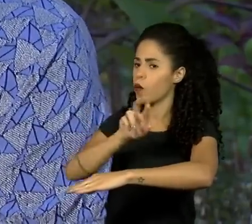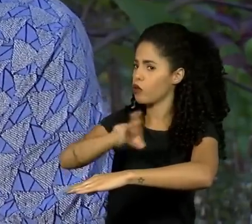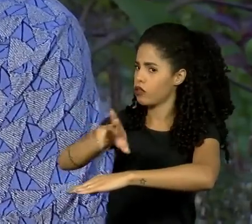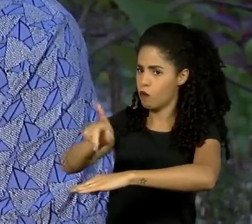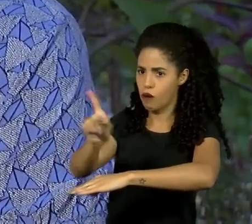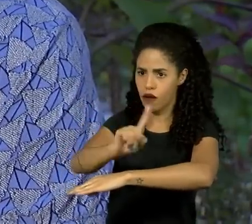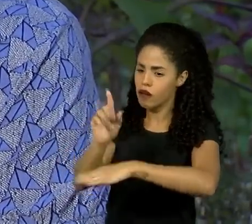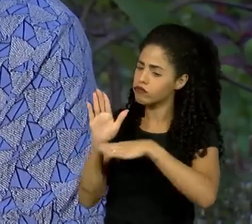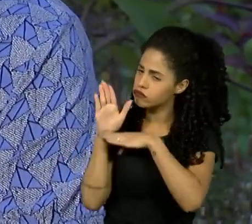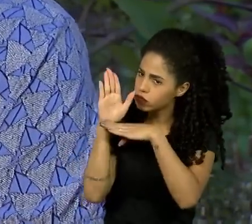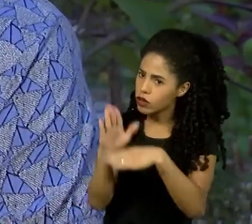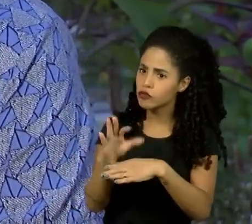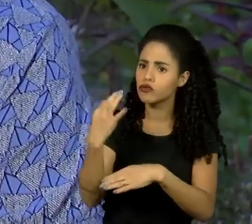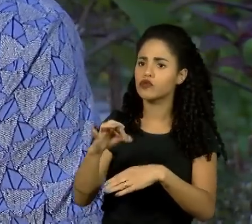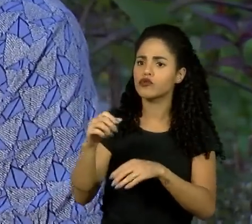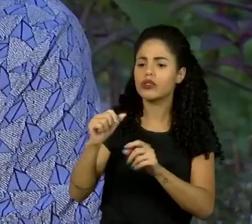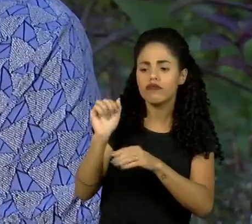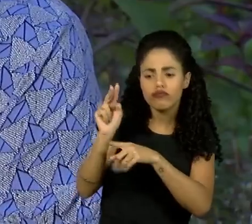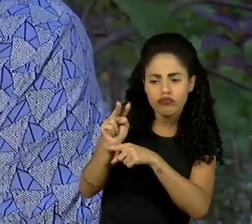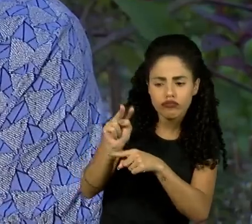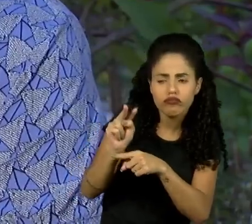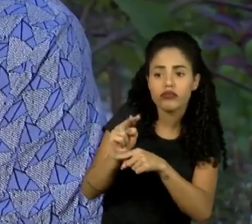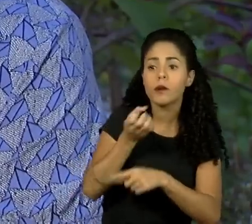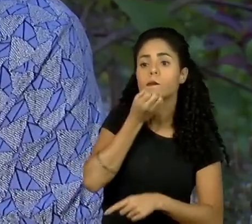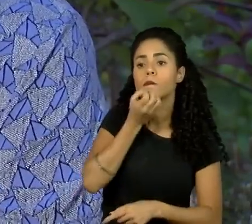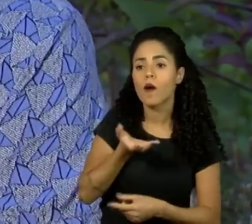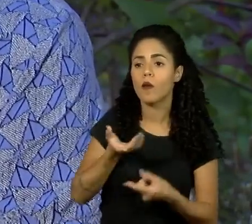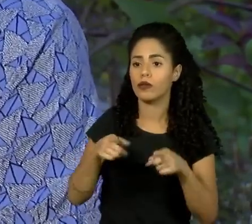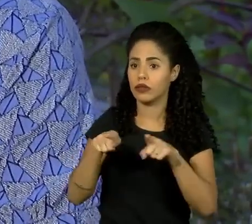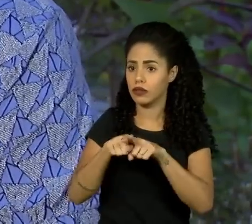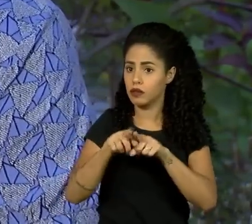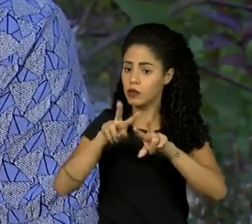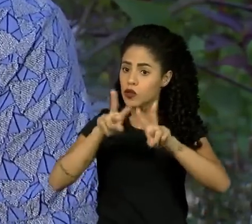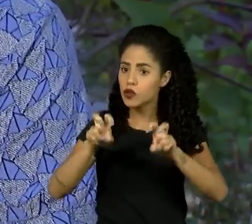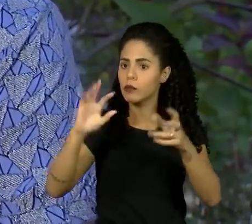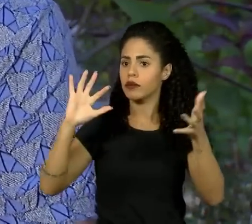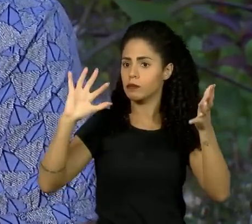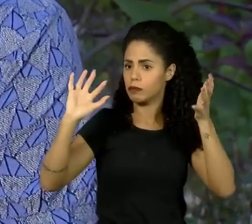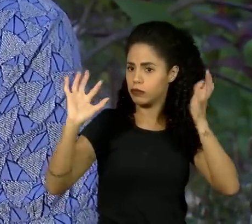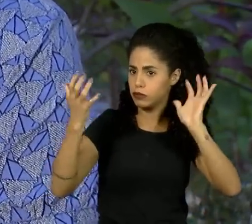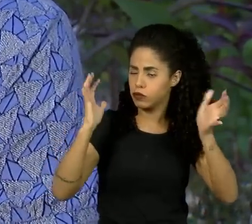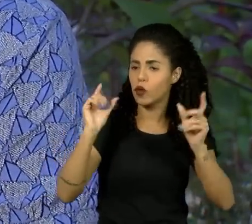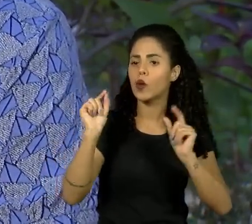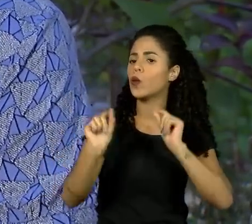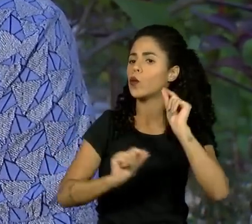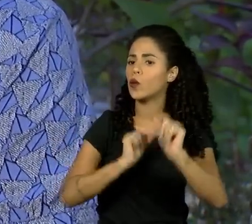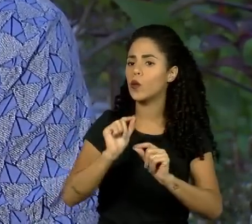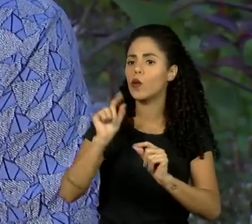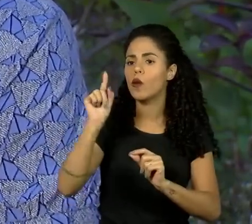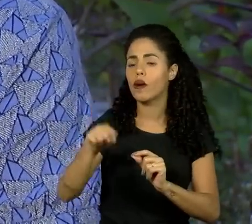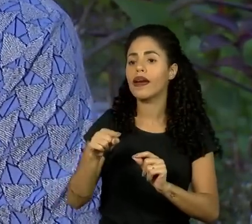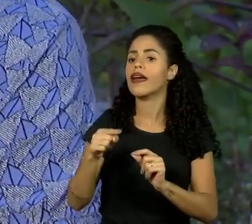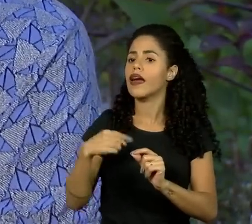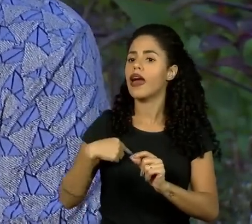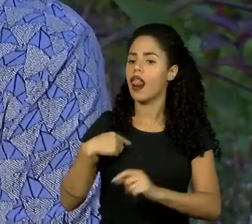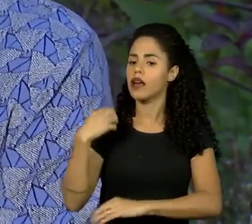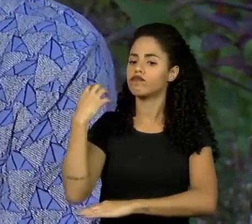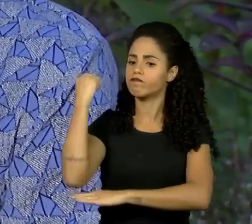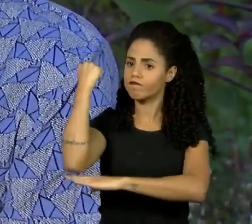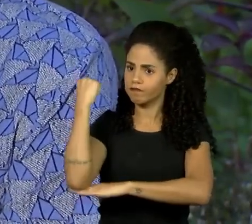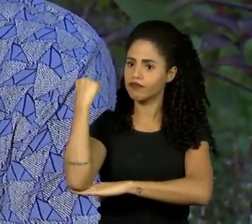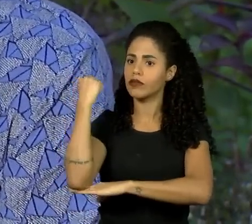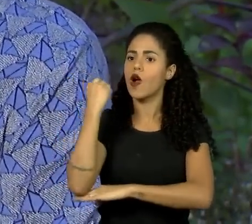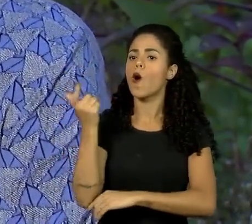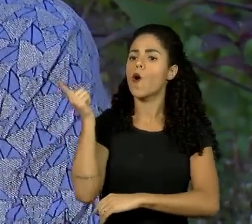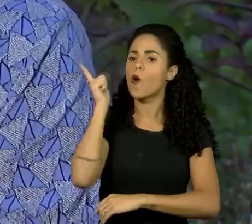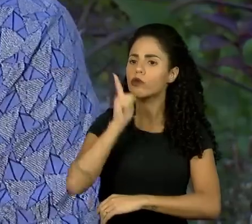e fáceis de cuidar. Já entrando no contexto das mudanças climáticas, elas são um pouquinho mais resistentes, então elas aguentam